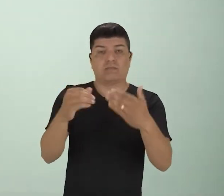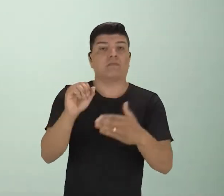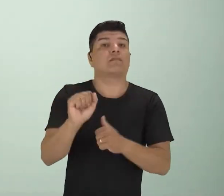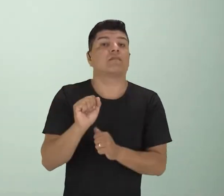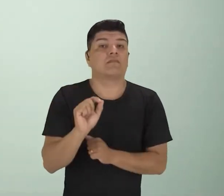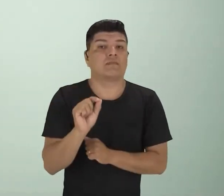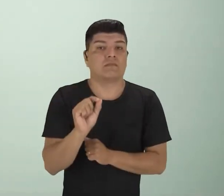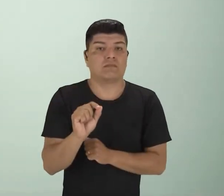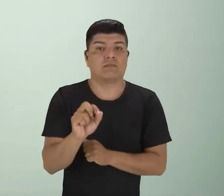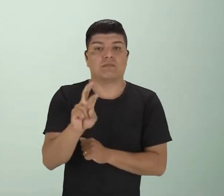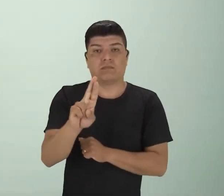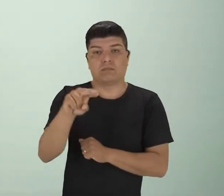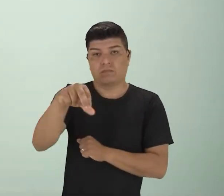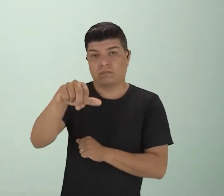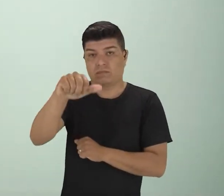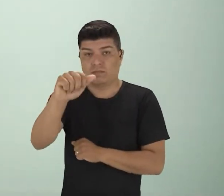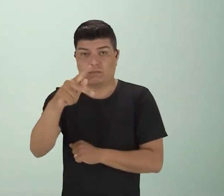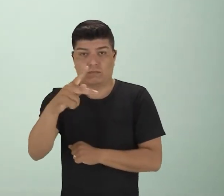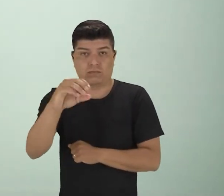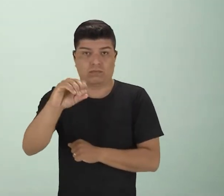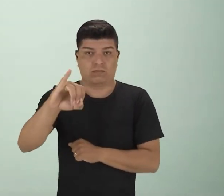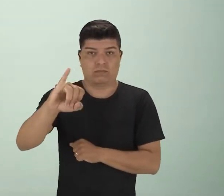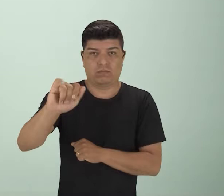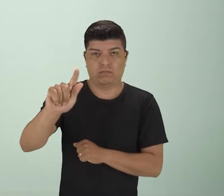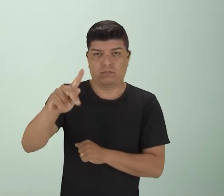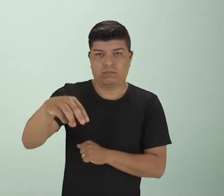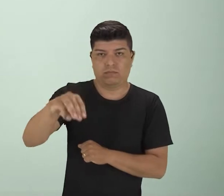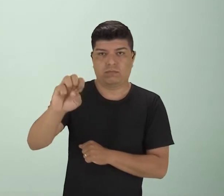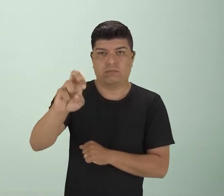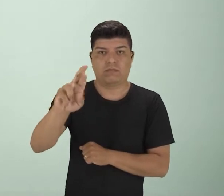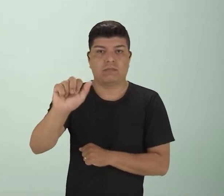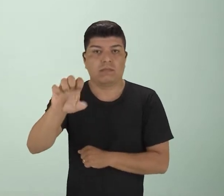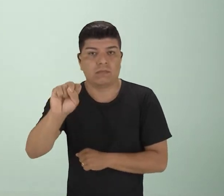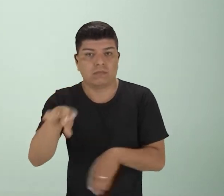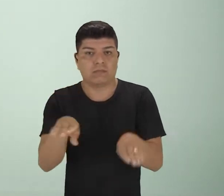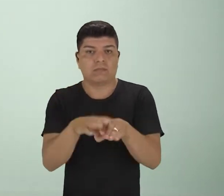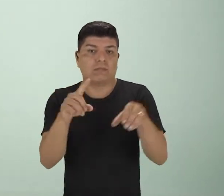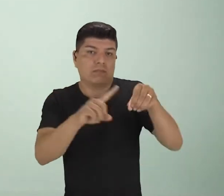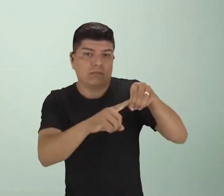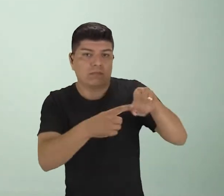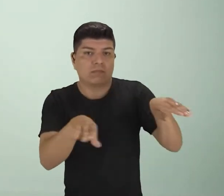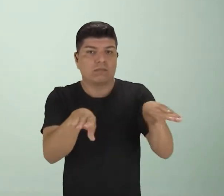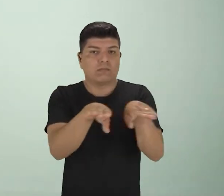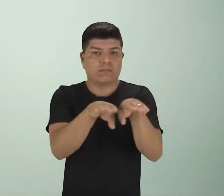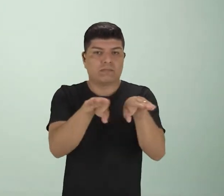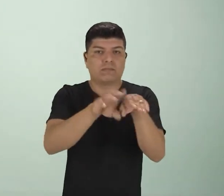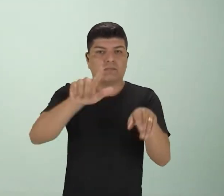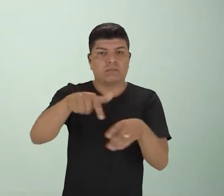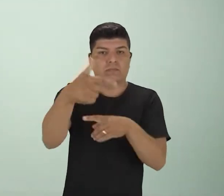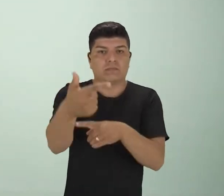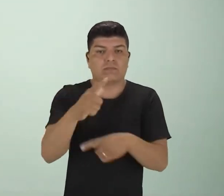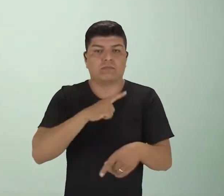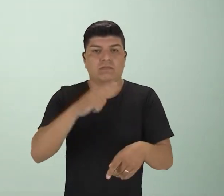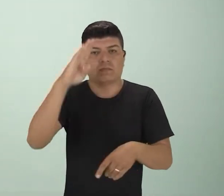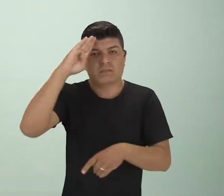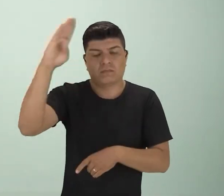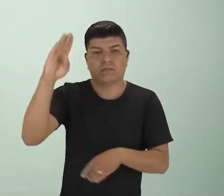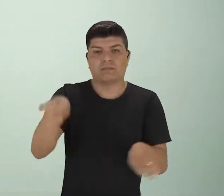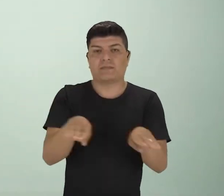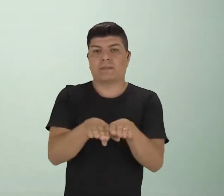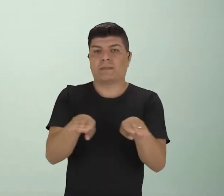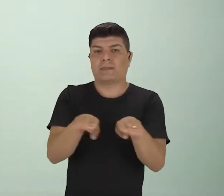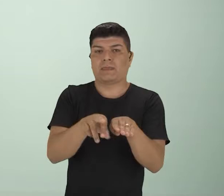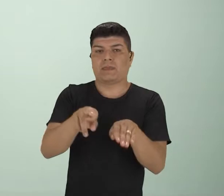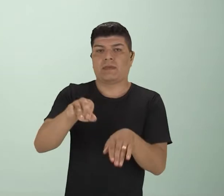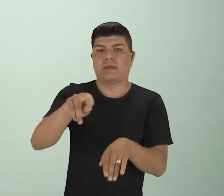transcrição? RNA polimerase no núcleo. E depois, no processo de tradução, nós vamos ter principalmente, né,